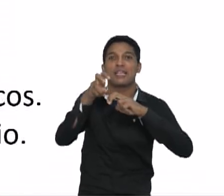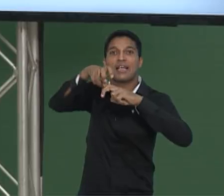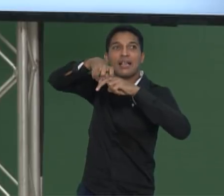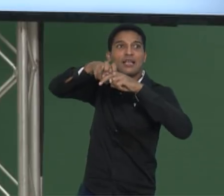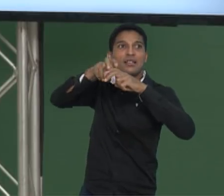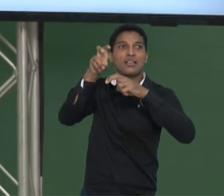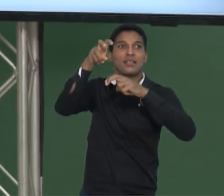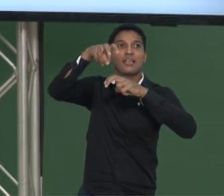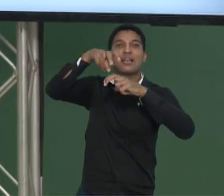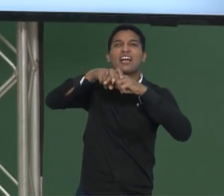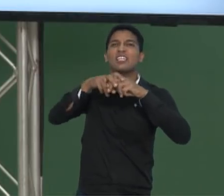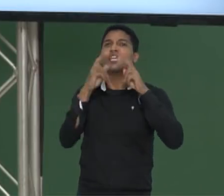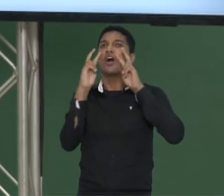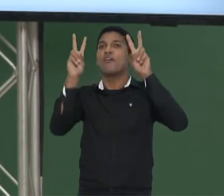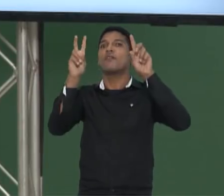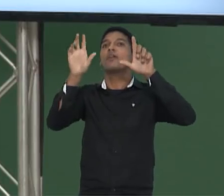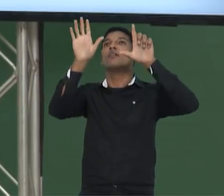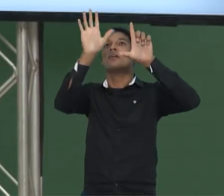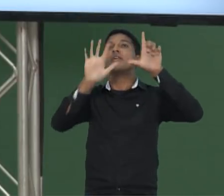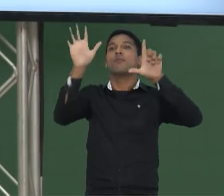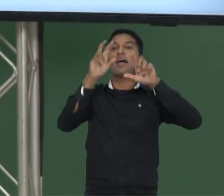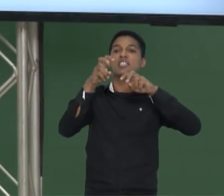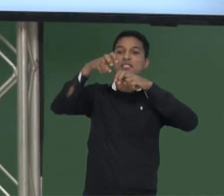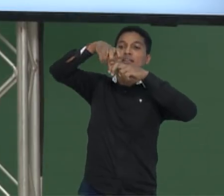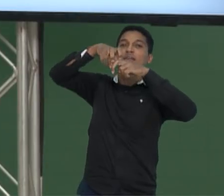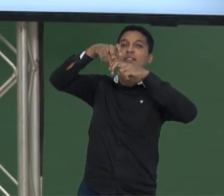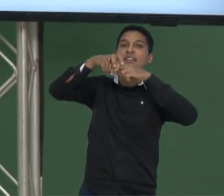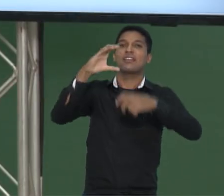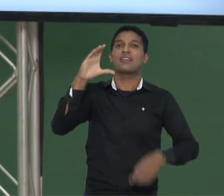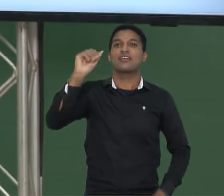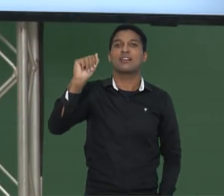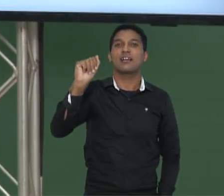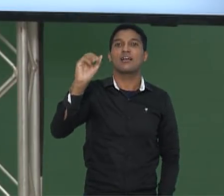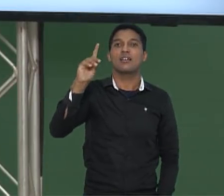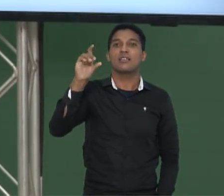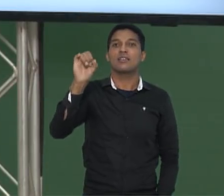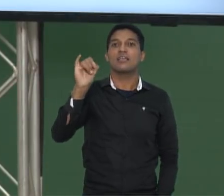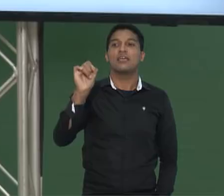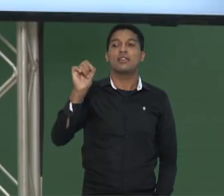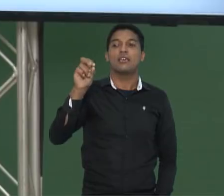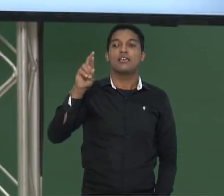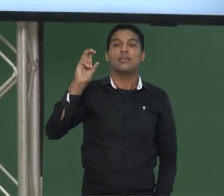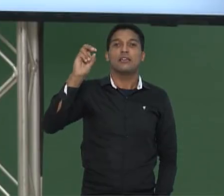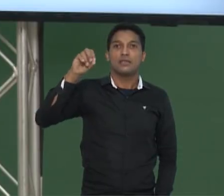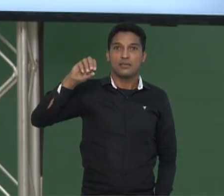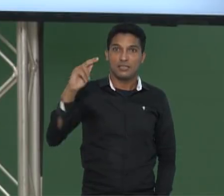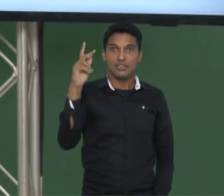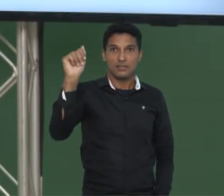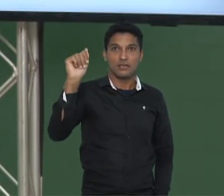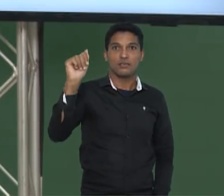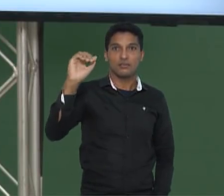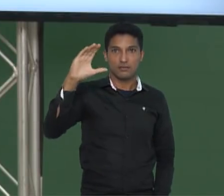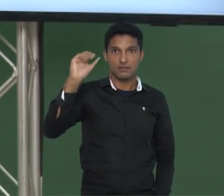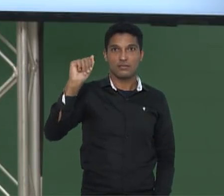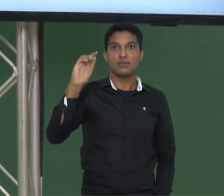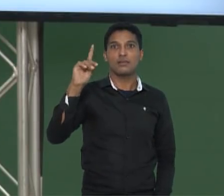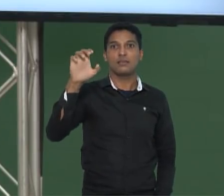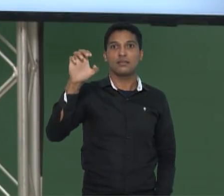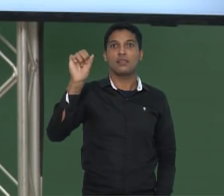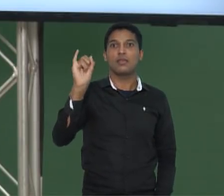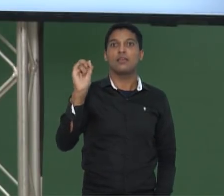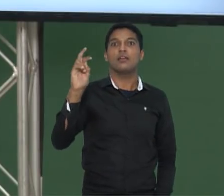esse equipamento bem aqui, o primeiro ali na nossa imagem, que vai preso à